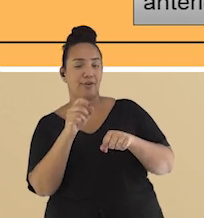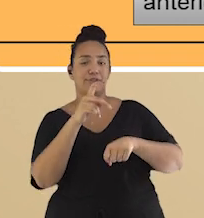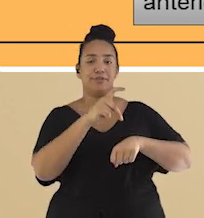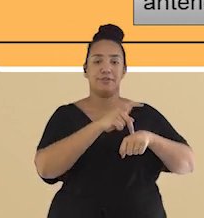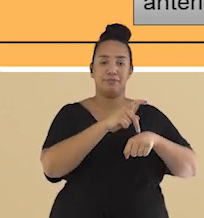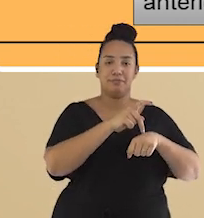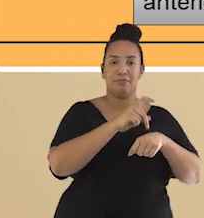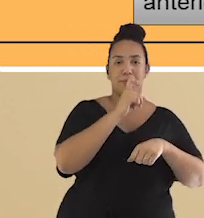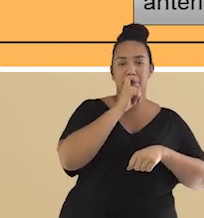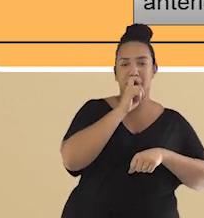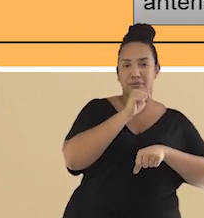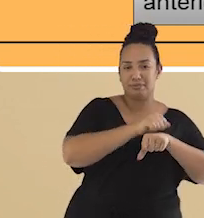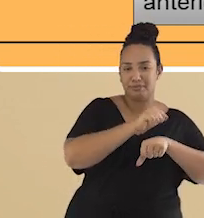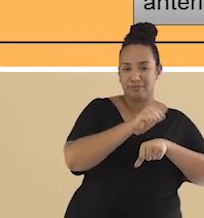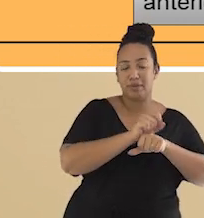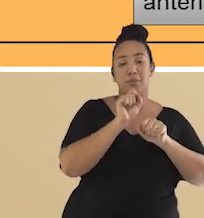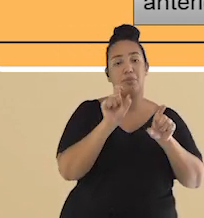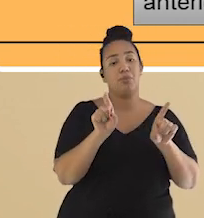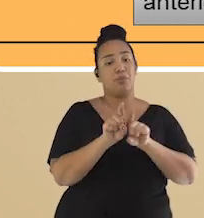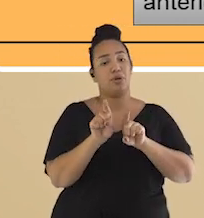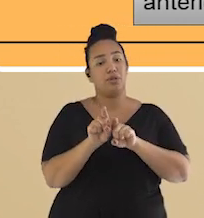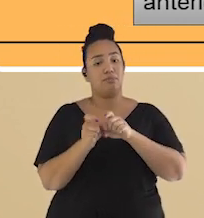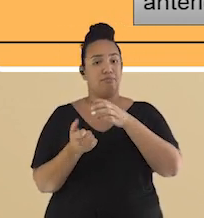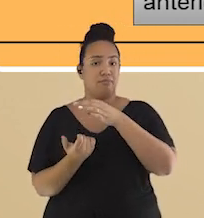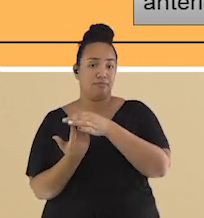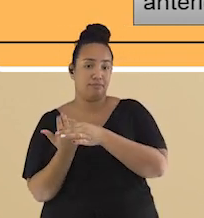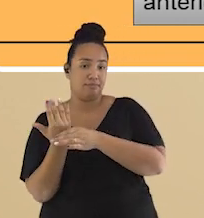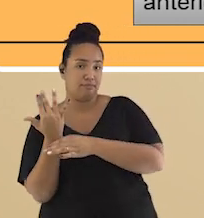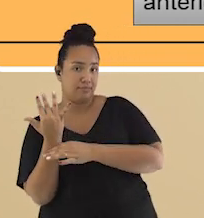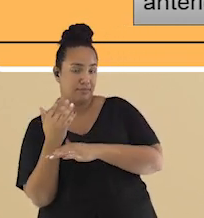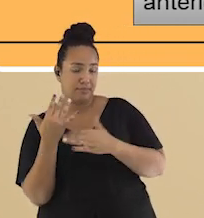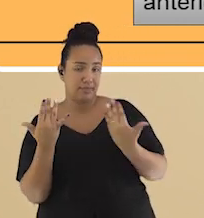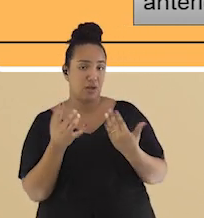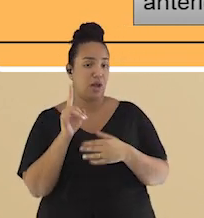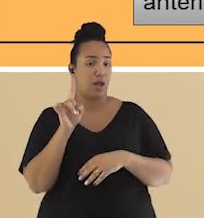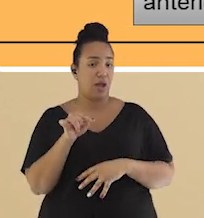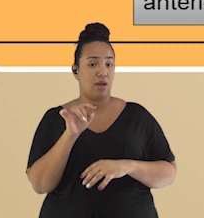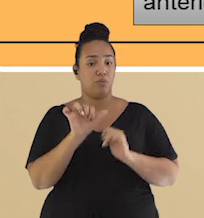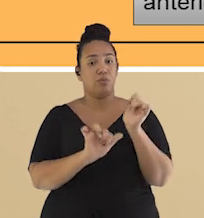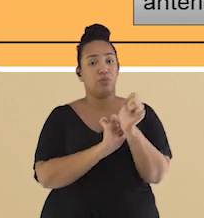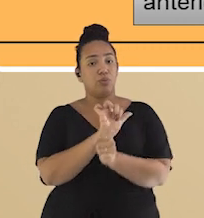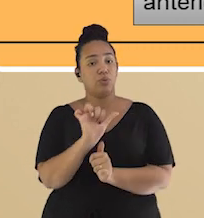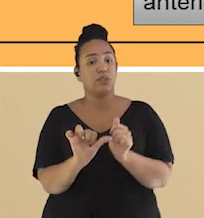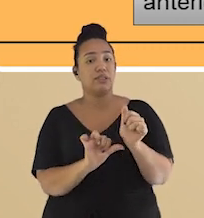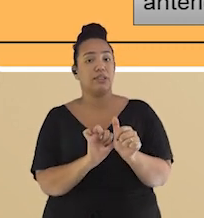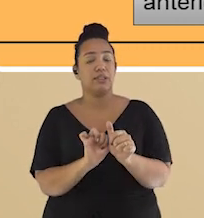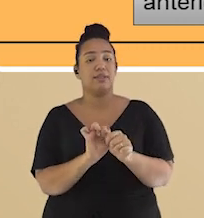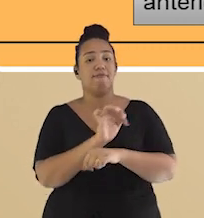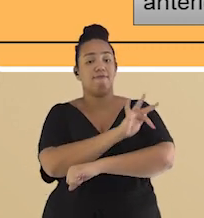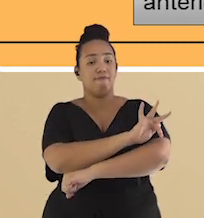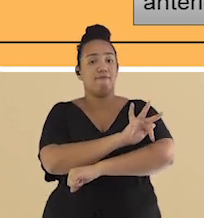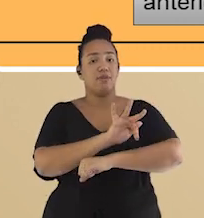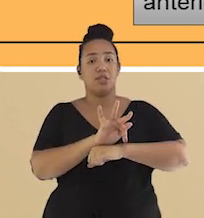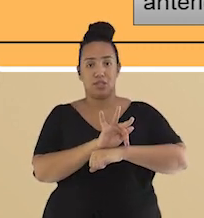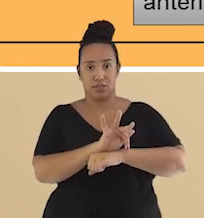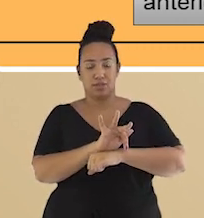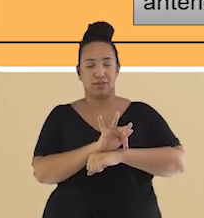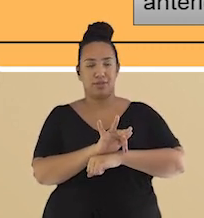se transformar também em vapor, enfim. Por isso, dizemos que as transformações físicas